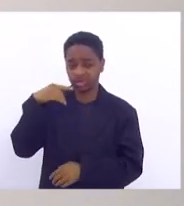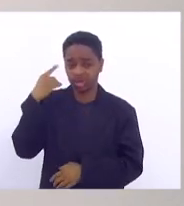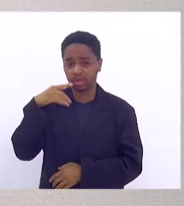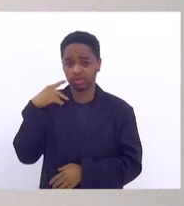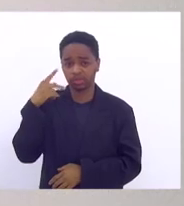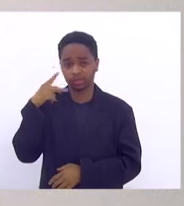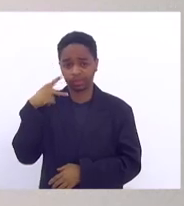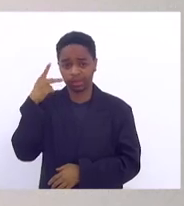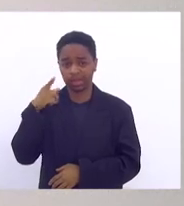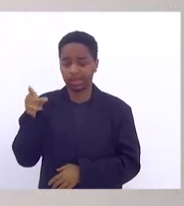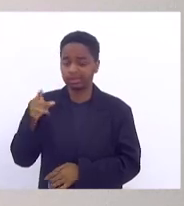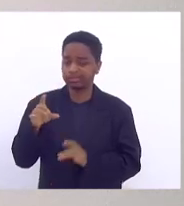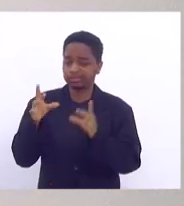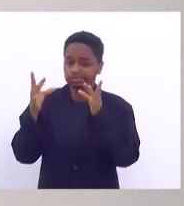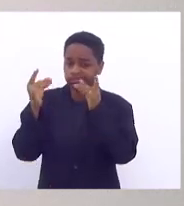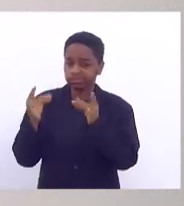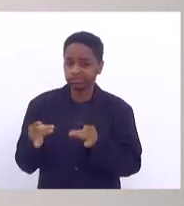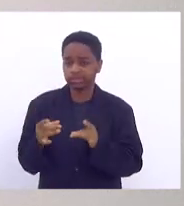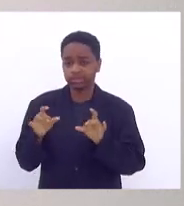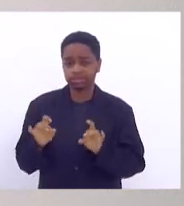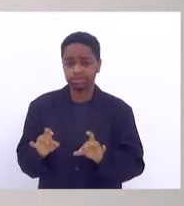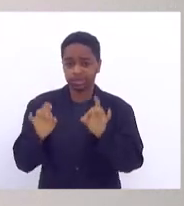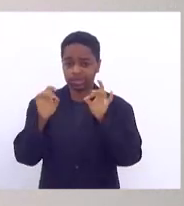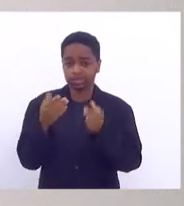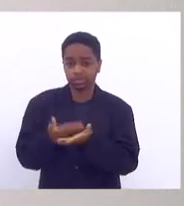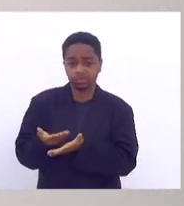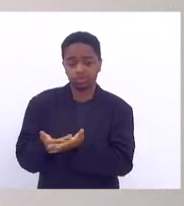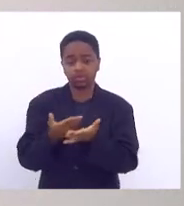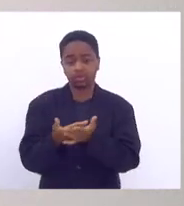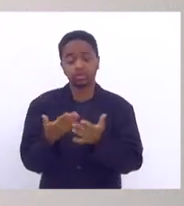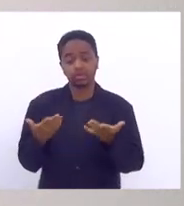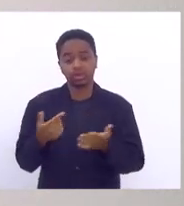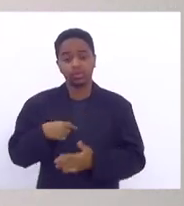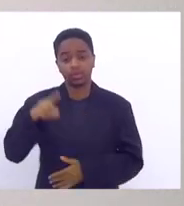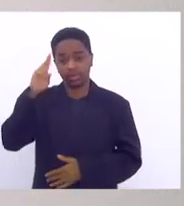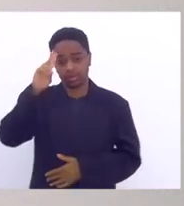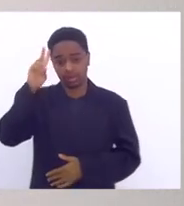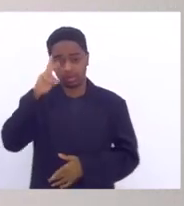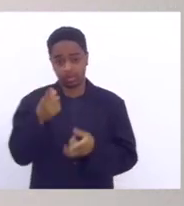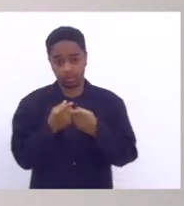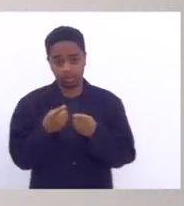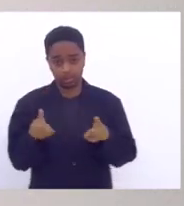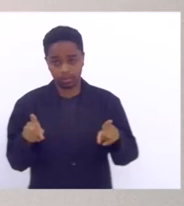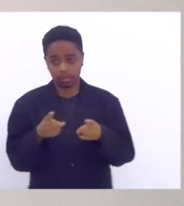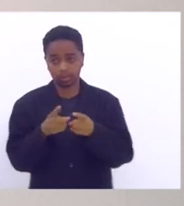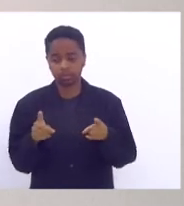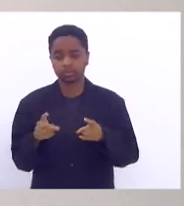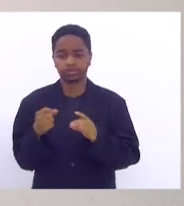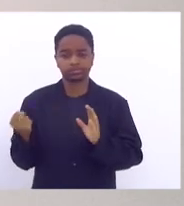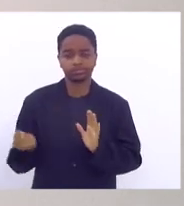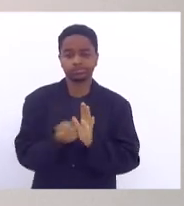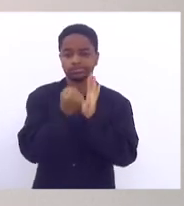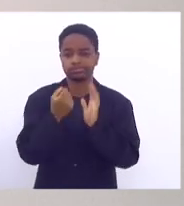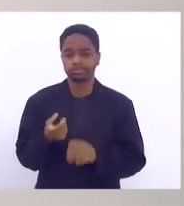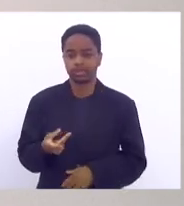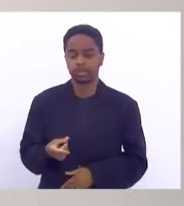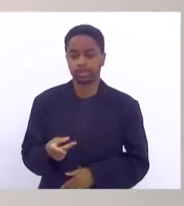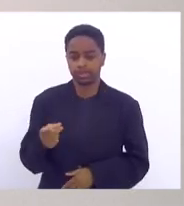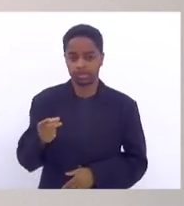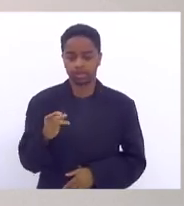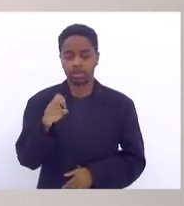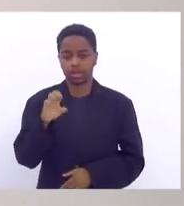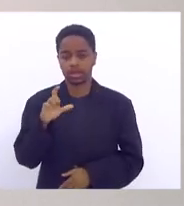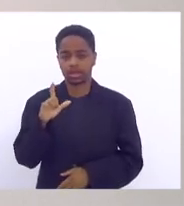especialistas do Brasil isso me faz lembrar uma música mús imortalizada por Elvis